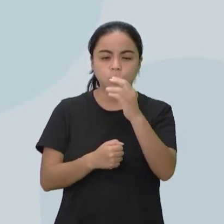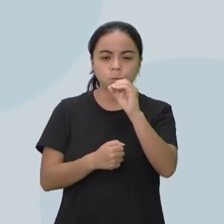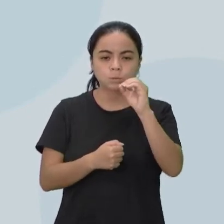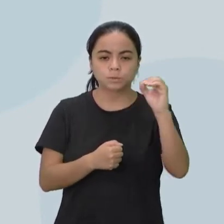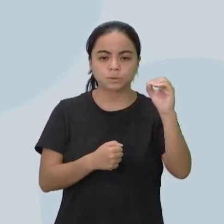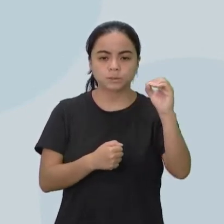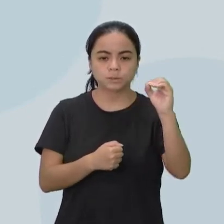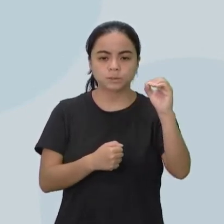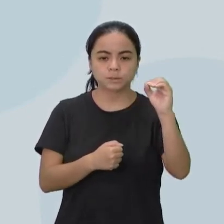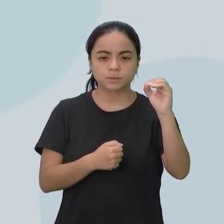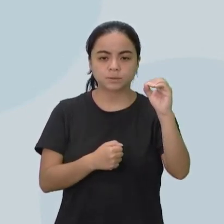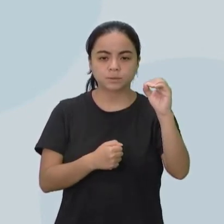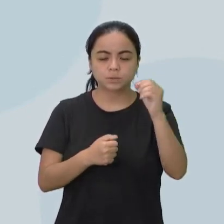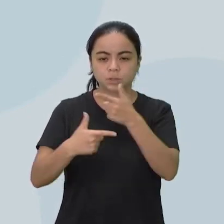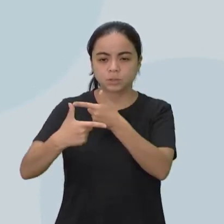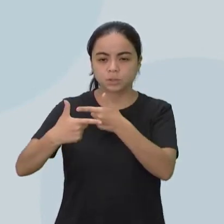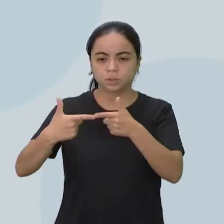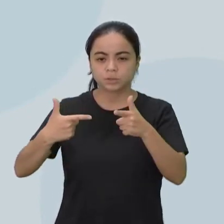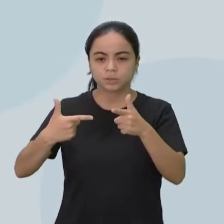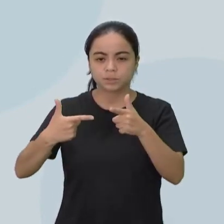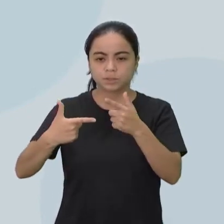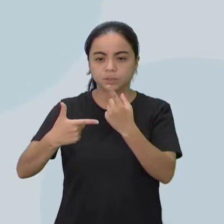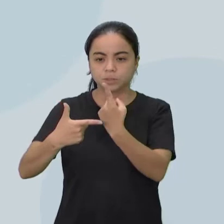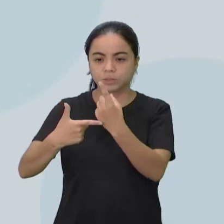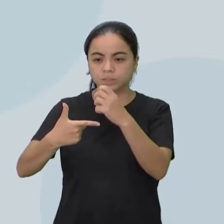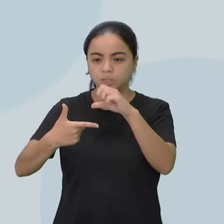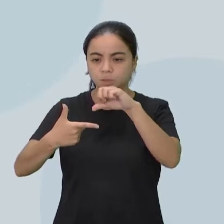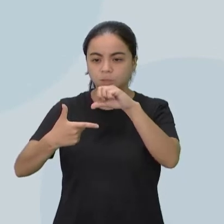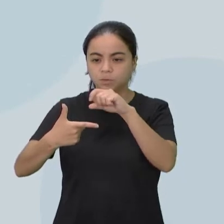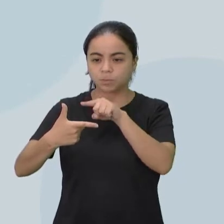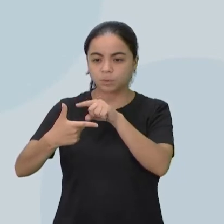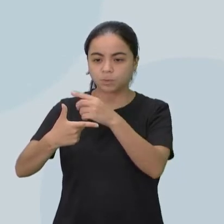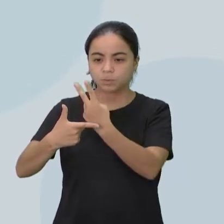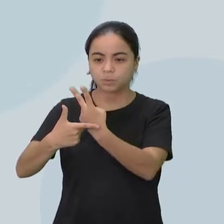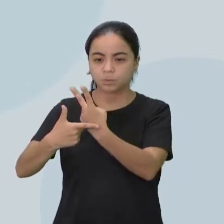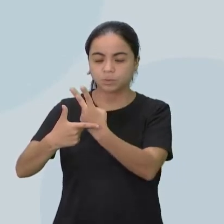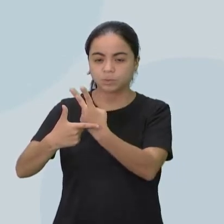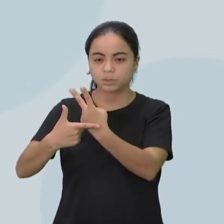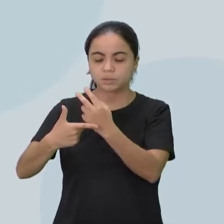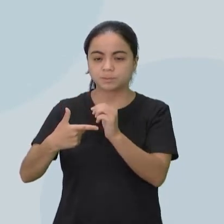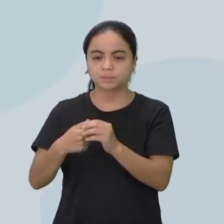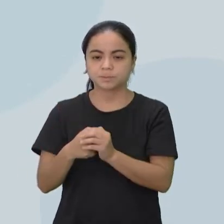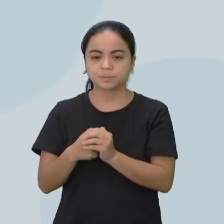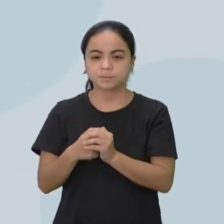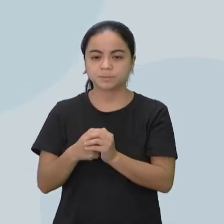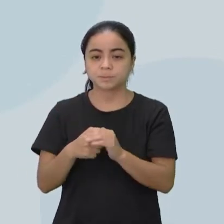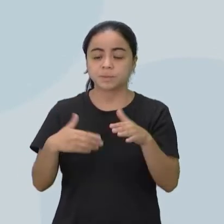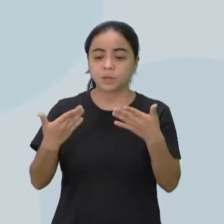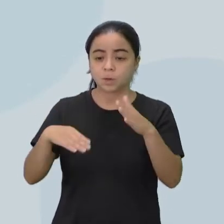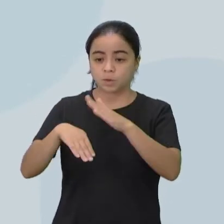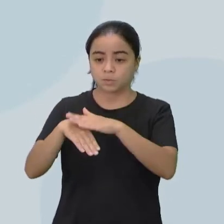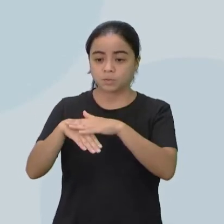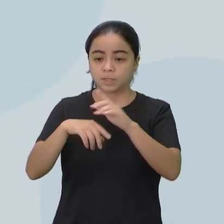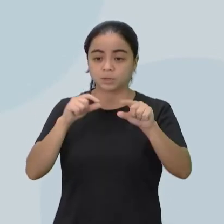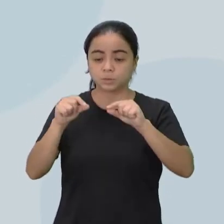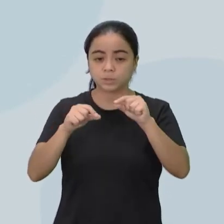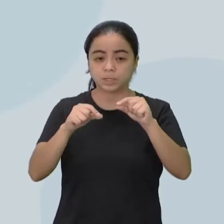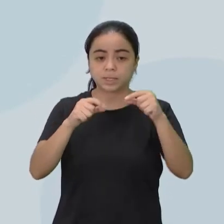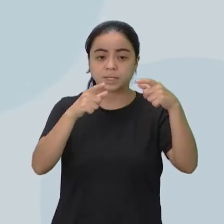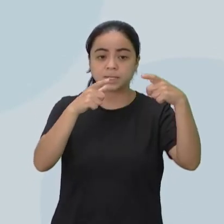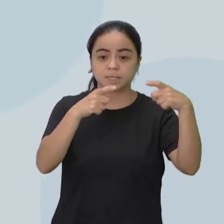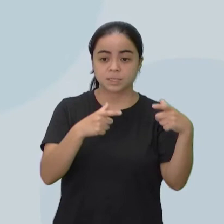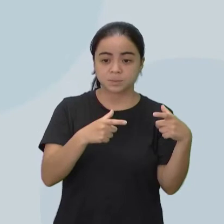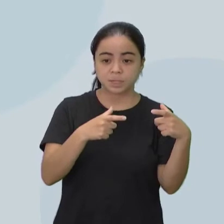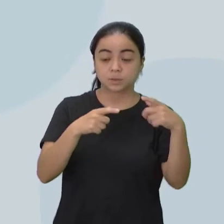200 dividido por 19,2 para ver o que acontece, né? Eu estou fazendo o quê? Um espaço